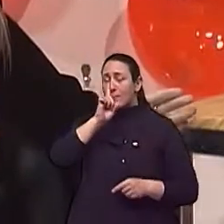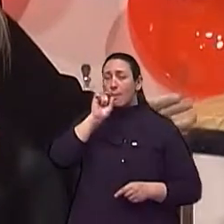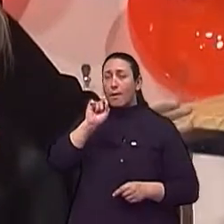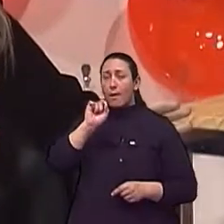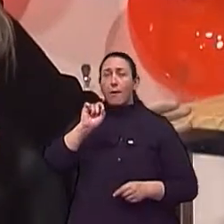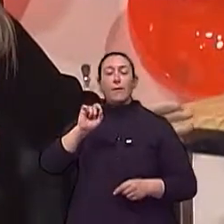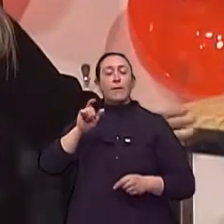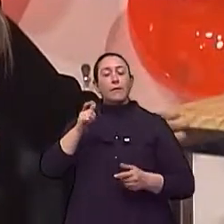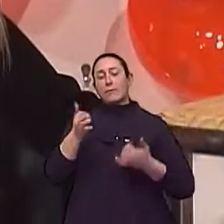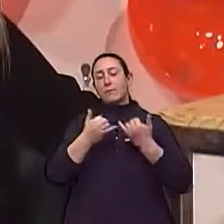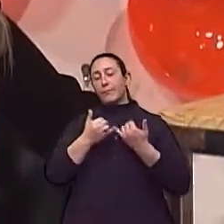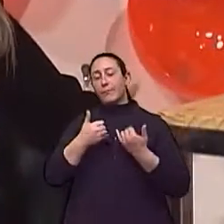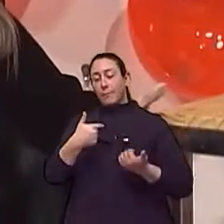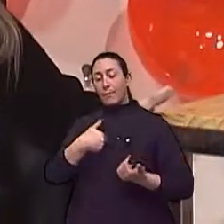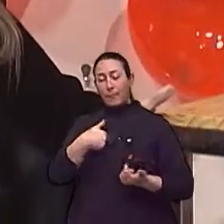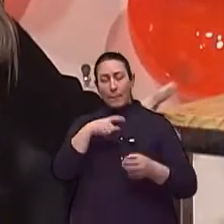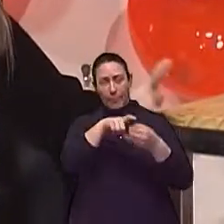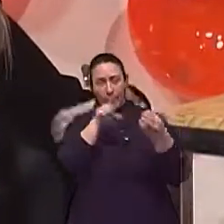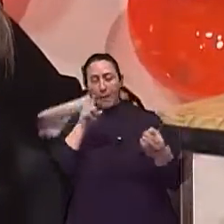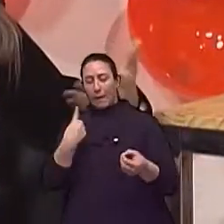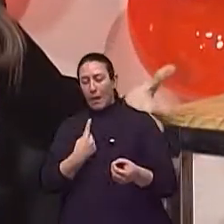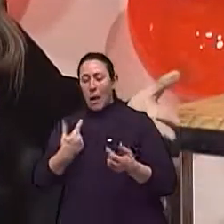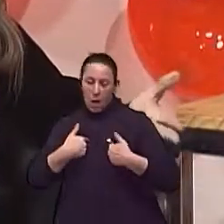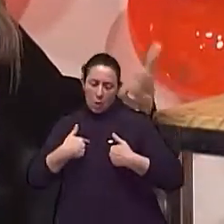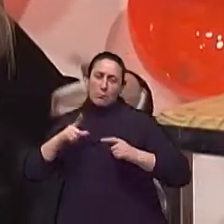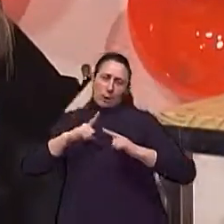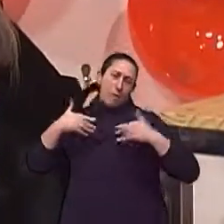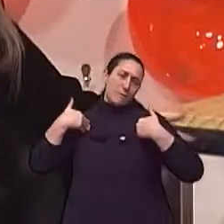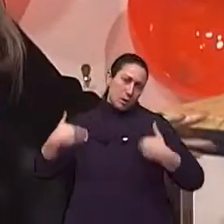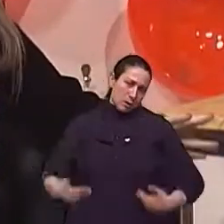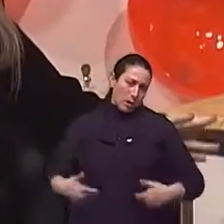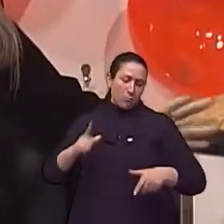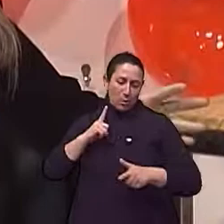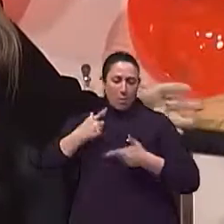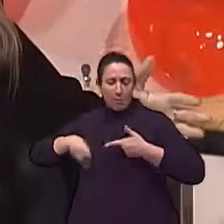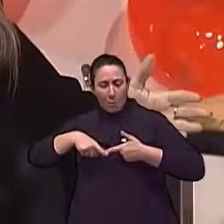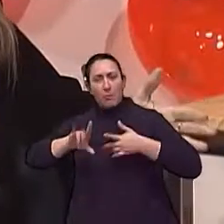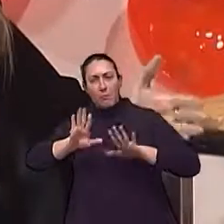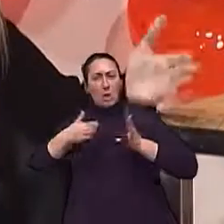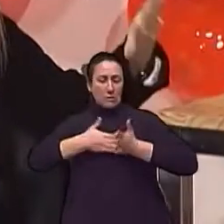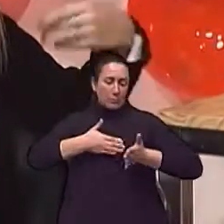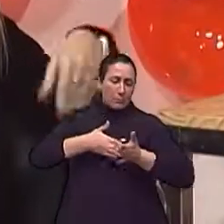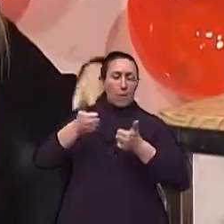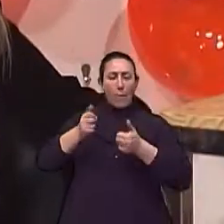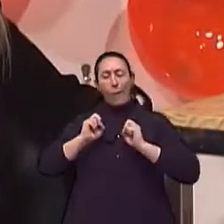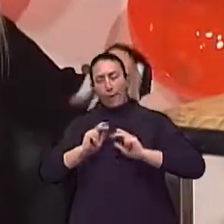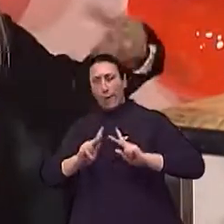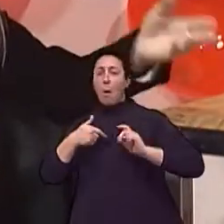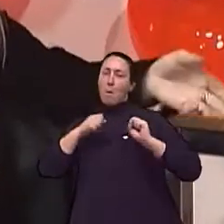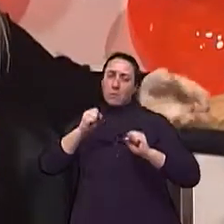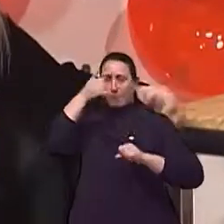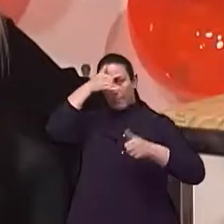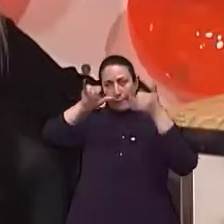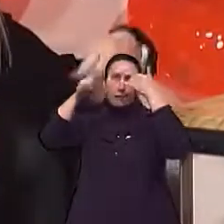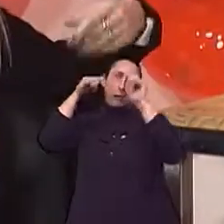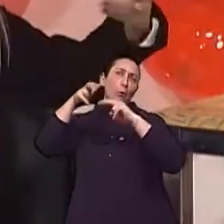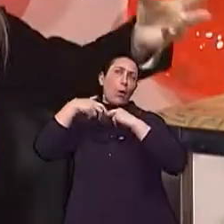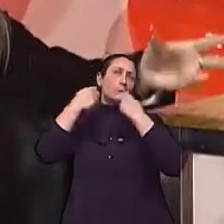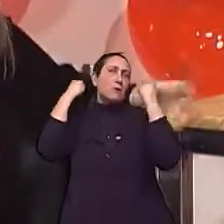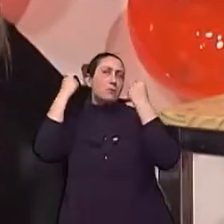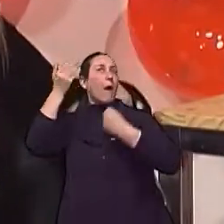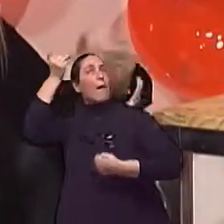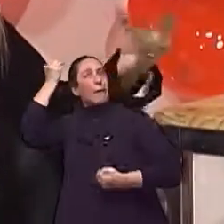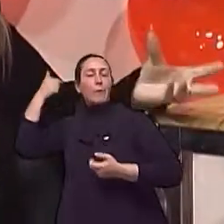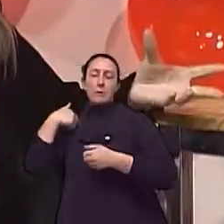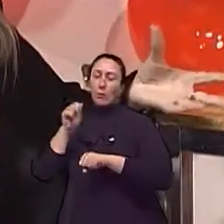modifica o fato de eu ter doença física quanto mais envelheço mais Chan eu tenho ter doença física eu posso prevenir posso fazer exercício posso